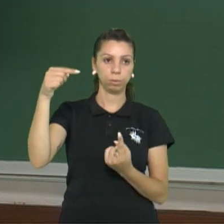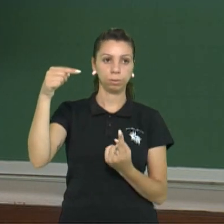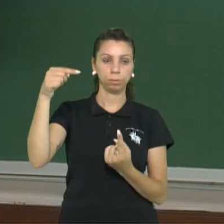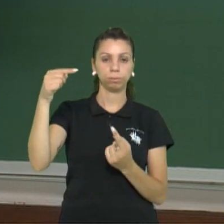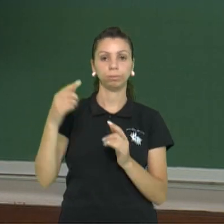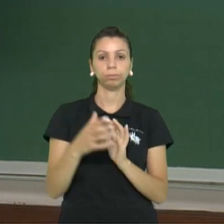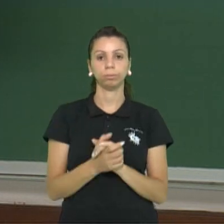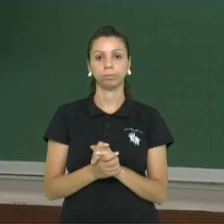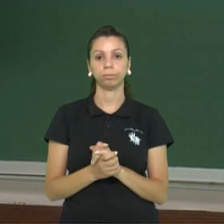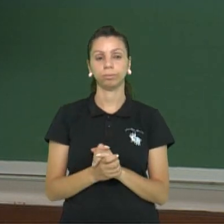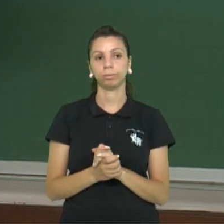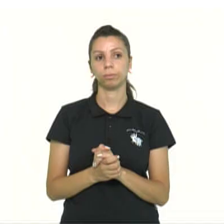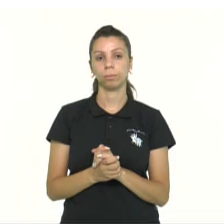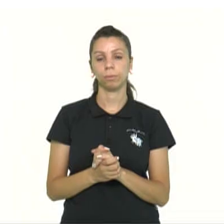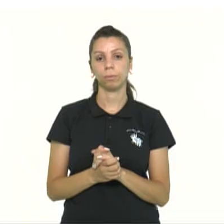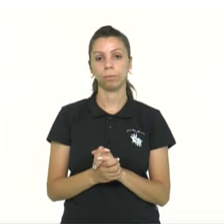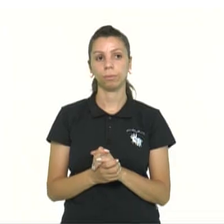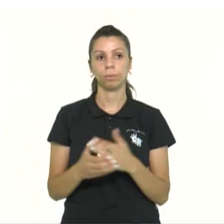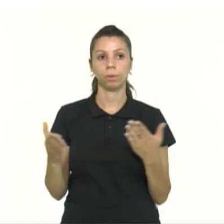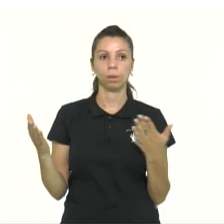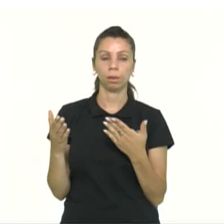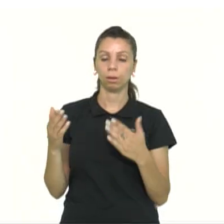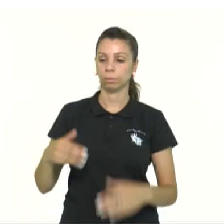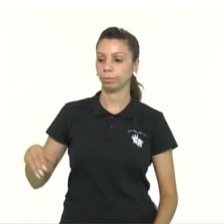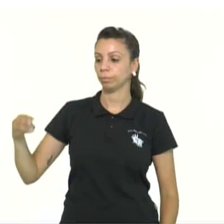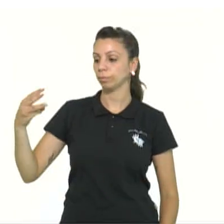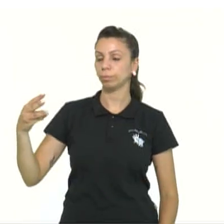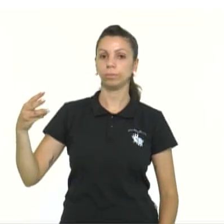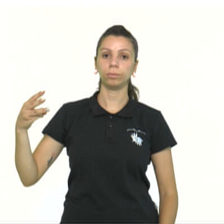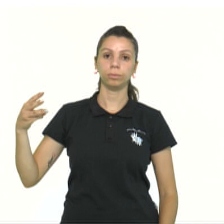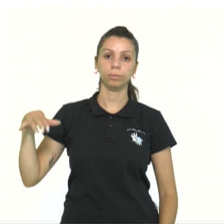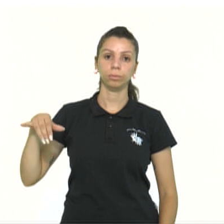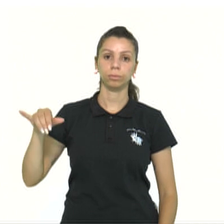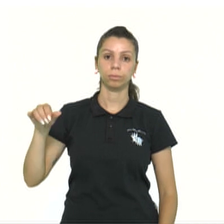e 0 para y, e agora 3 para x e